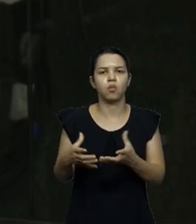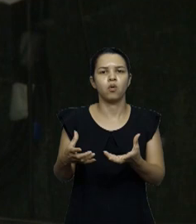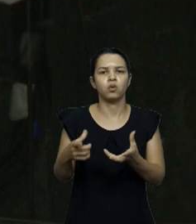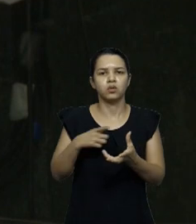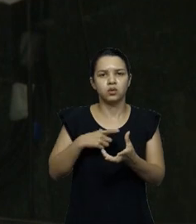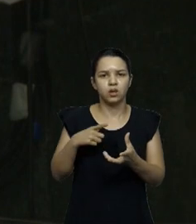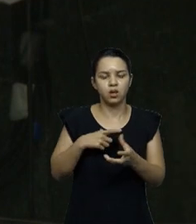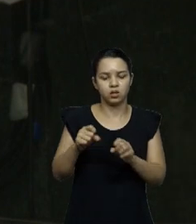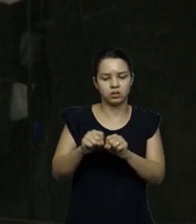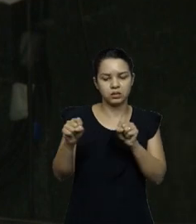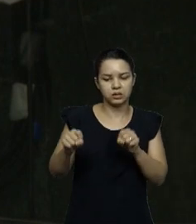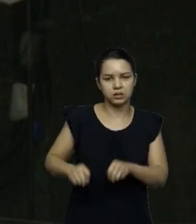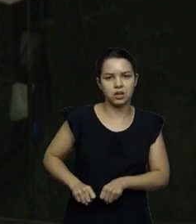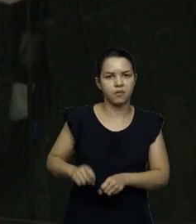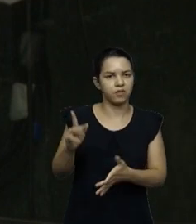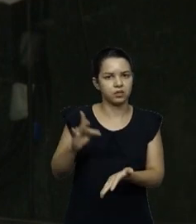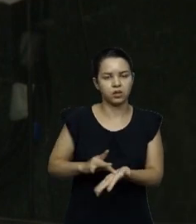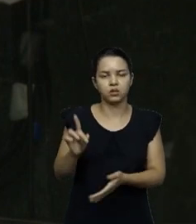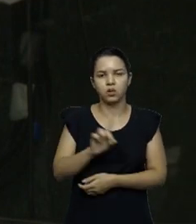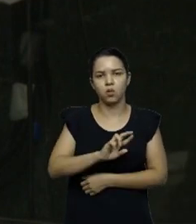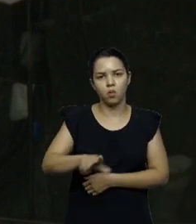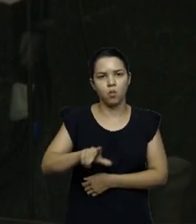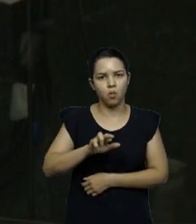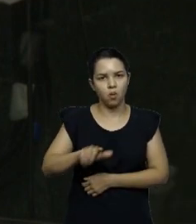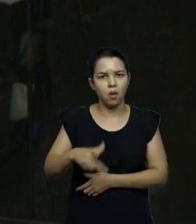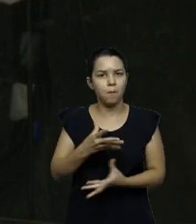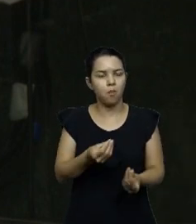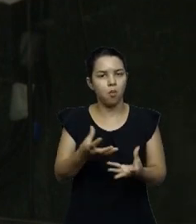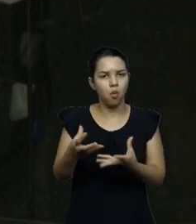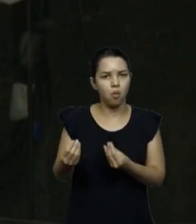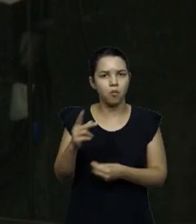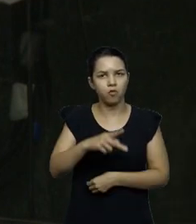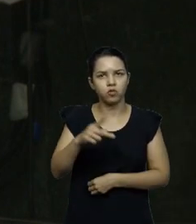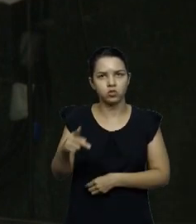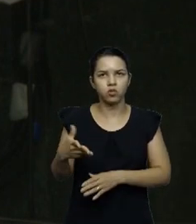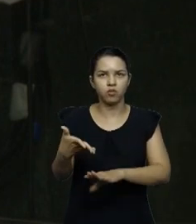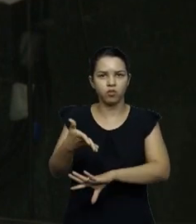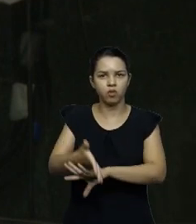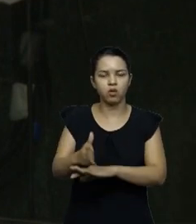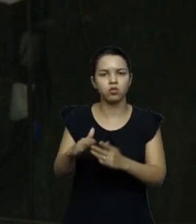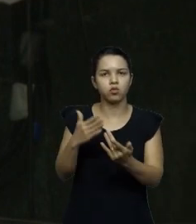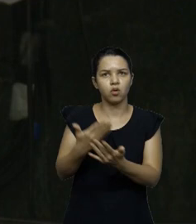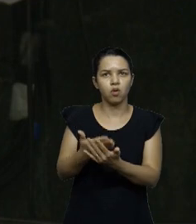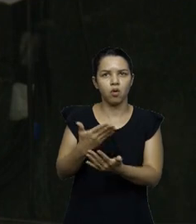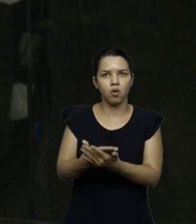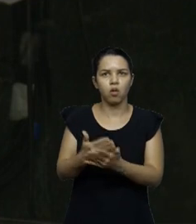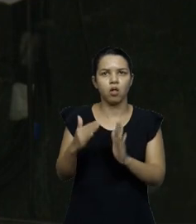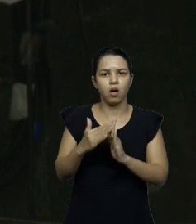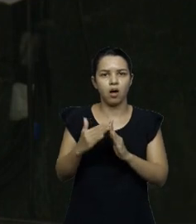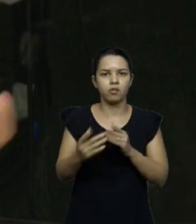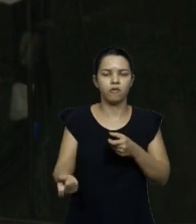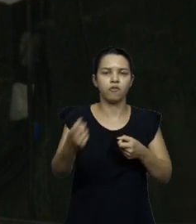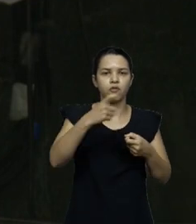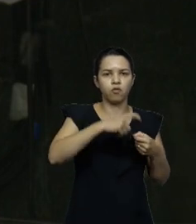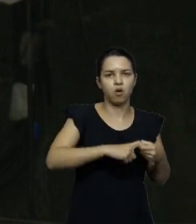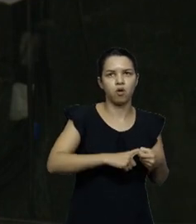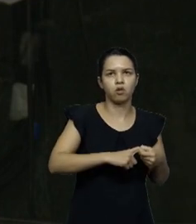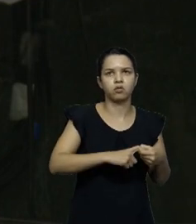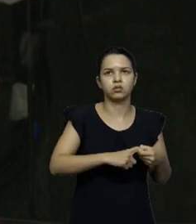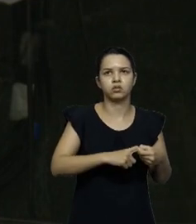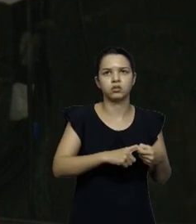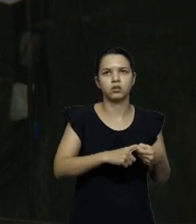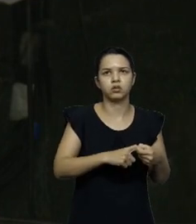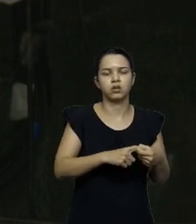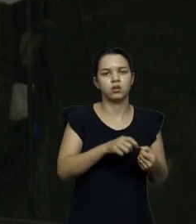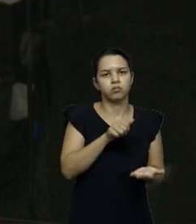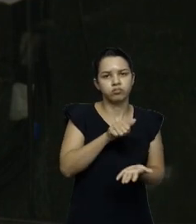professores chegando na escola tendo que voltar desempregado para casa porque a vaga qual ele se inscreveu não fecha com todos